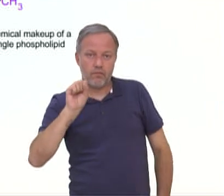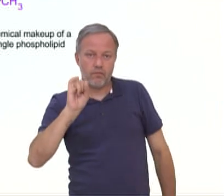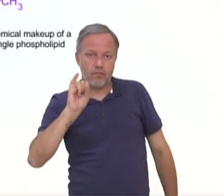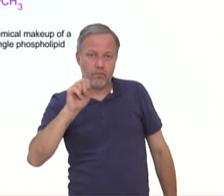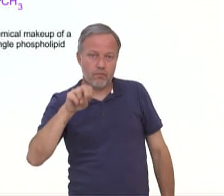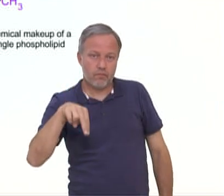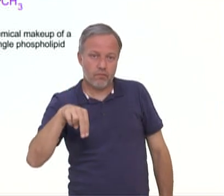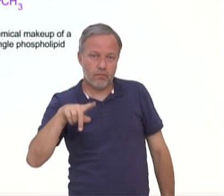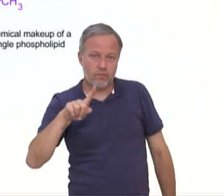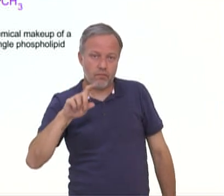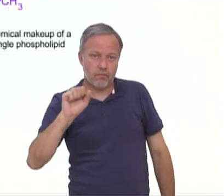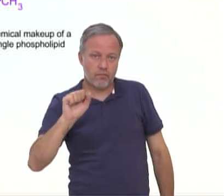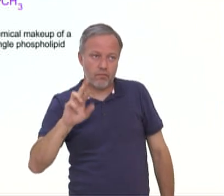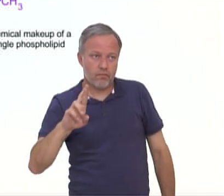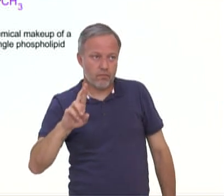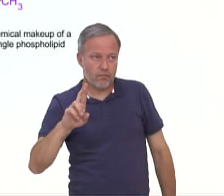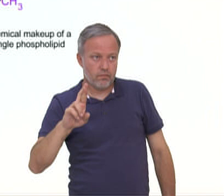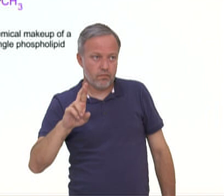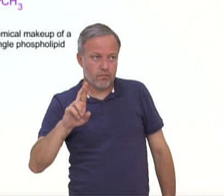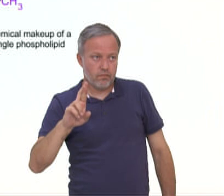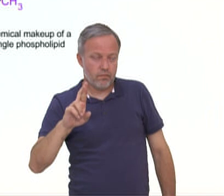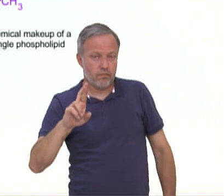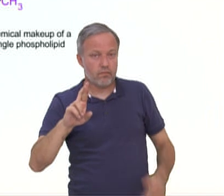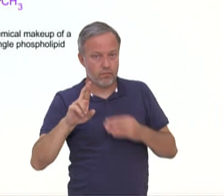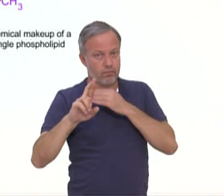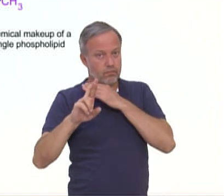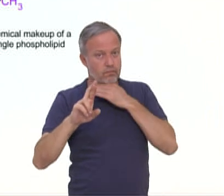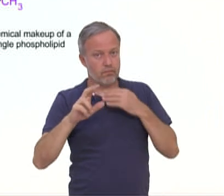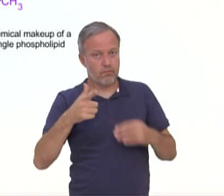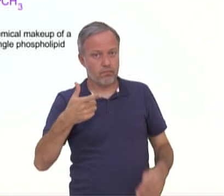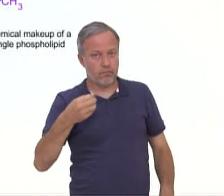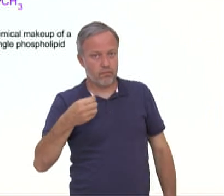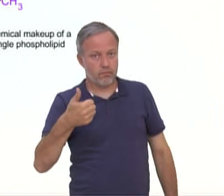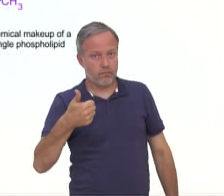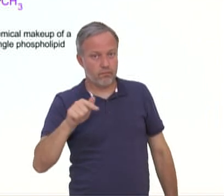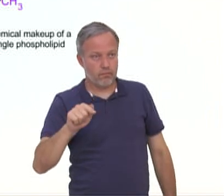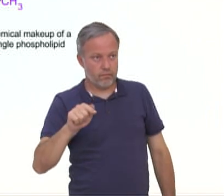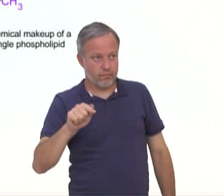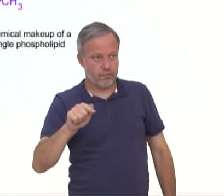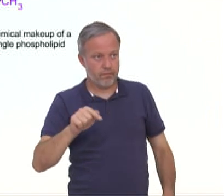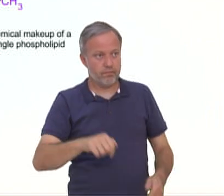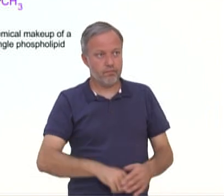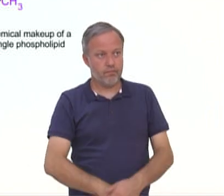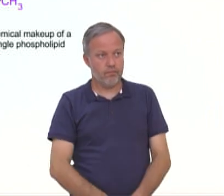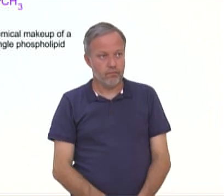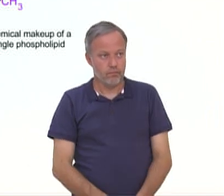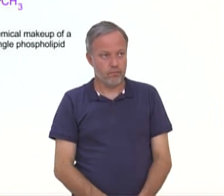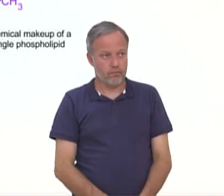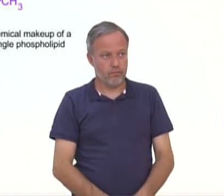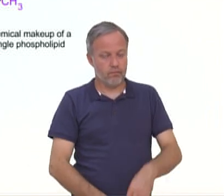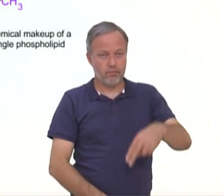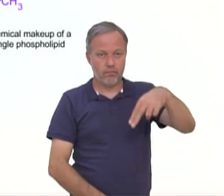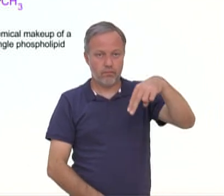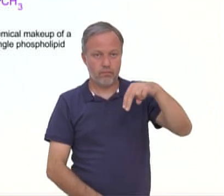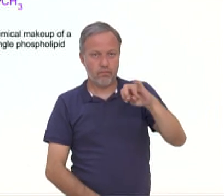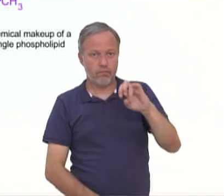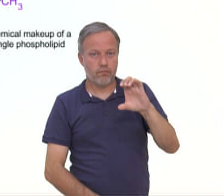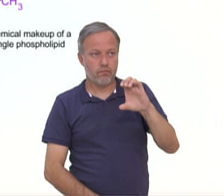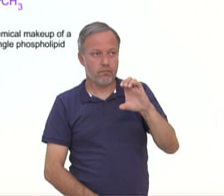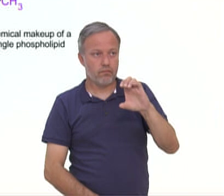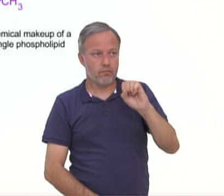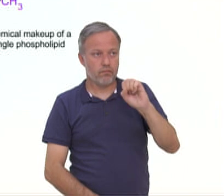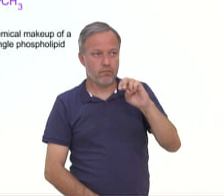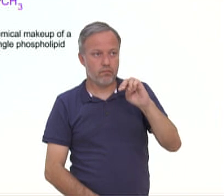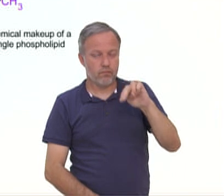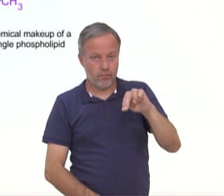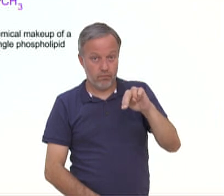Singer, que já é falecido, faleceu recentemente em 2017. O Garth Nicholson, que é vivo, e o Vincent Marquesi. O Marquesi é